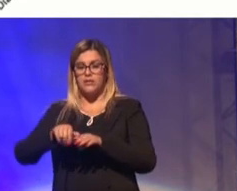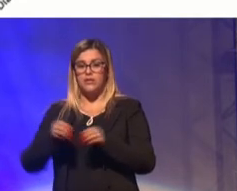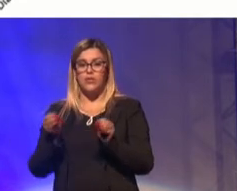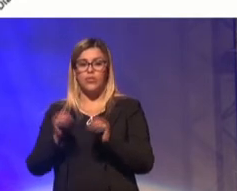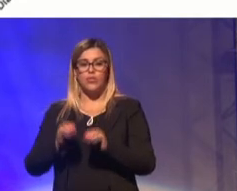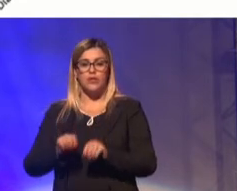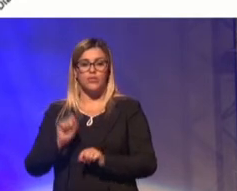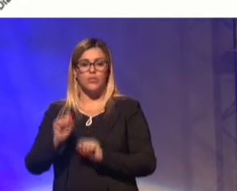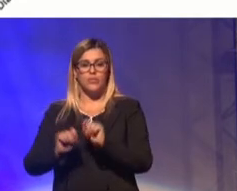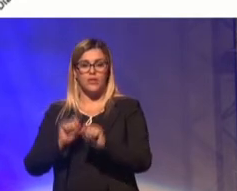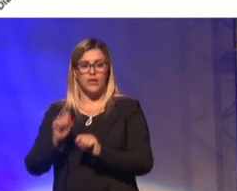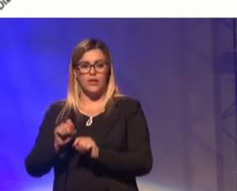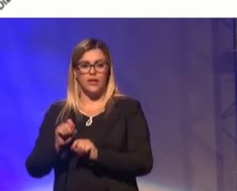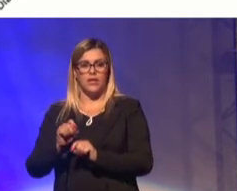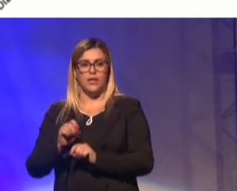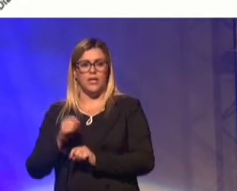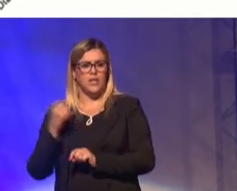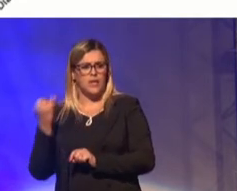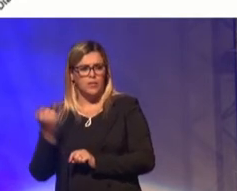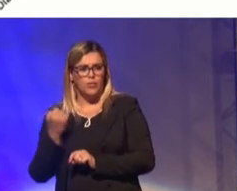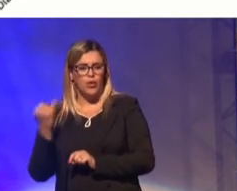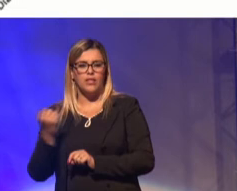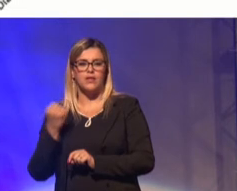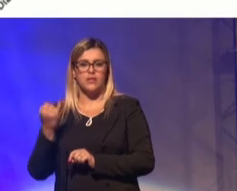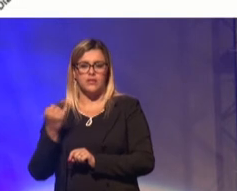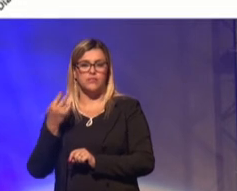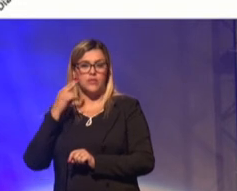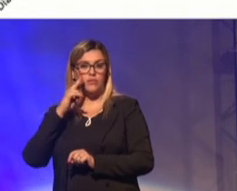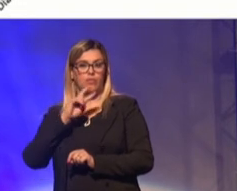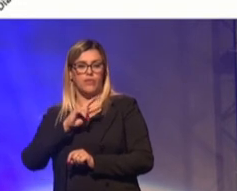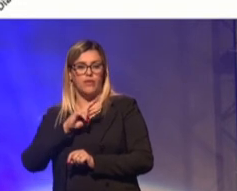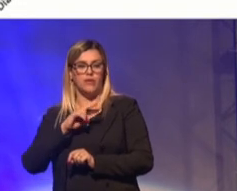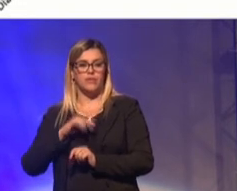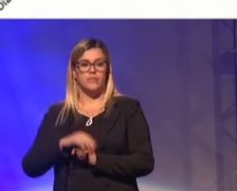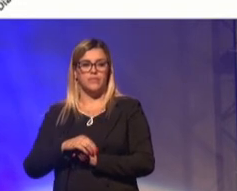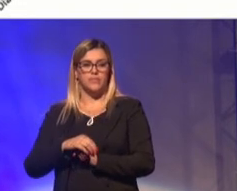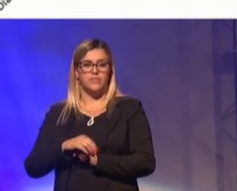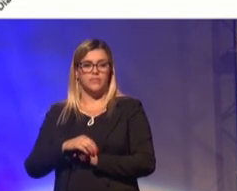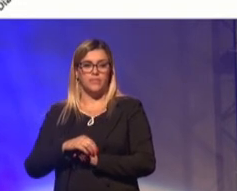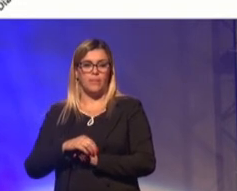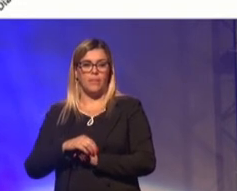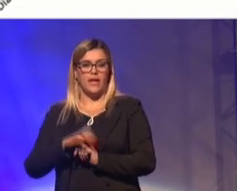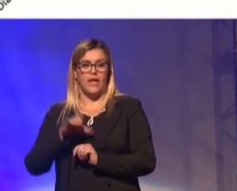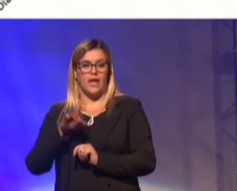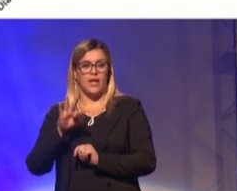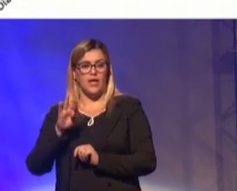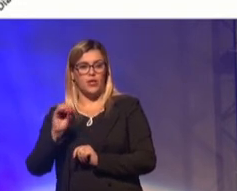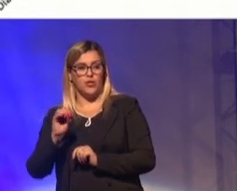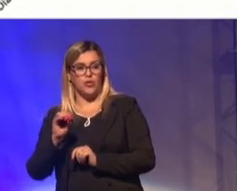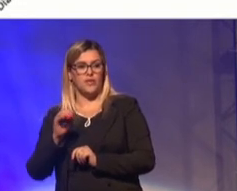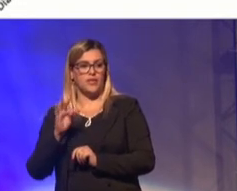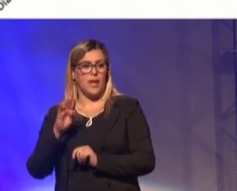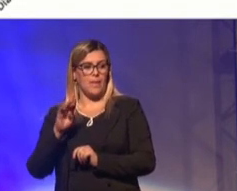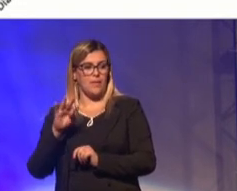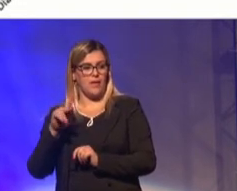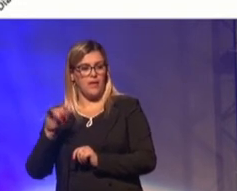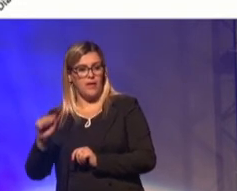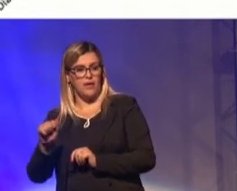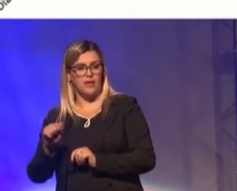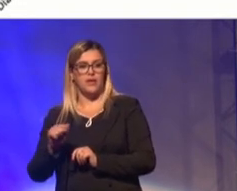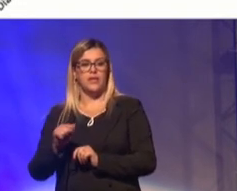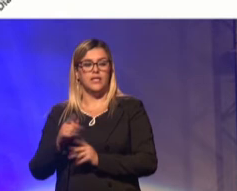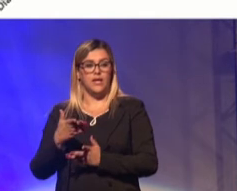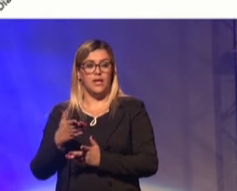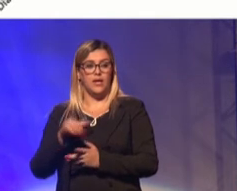colocaram, então, né, como muito importantes aqui, vocês vão ver as eletroterapias, laser, o